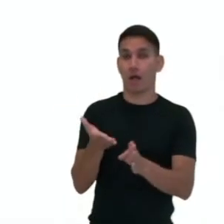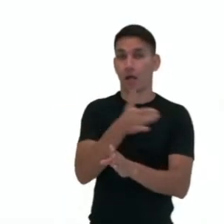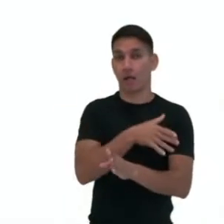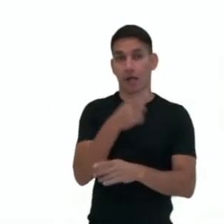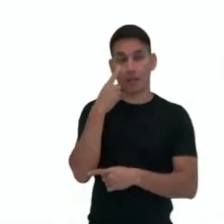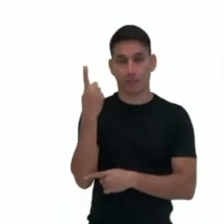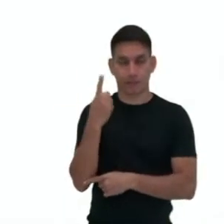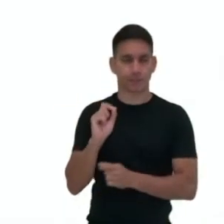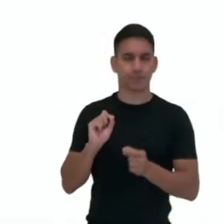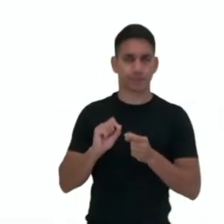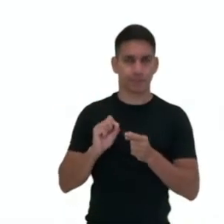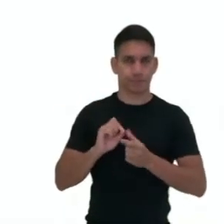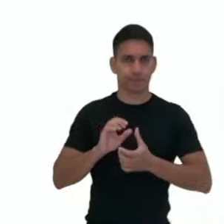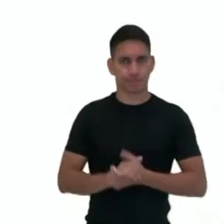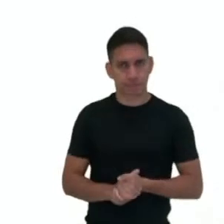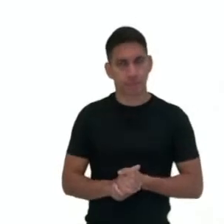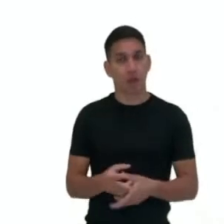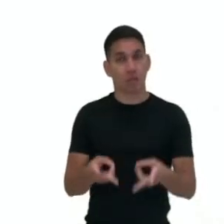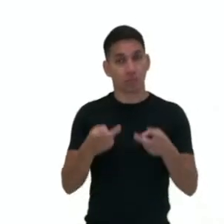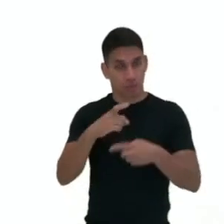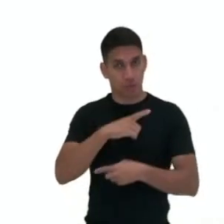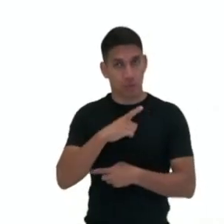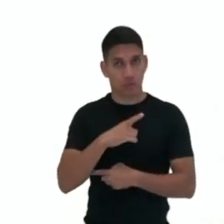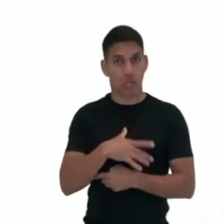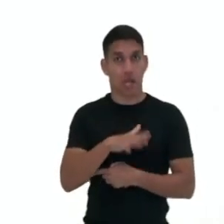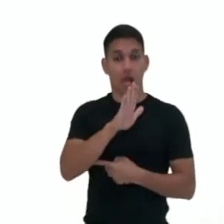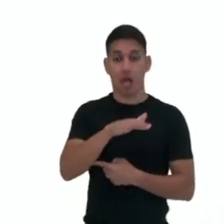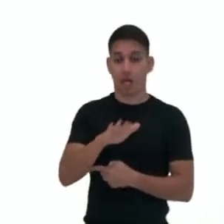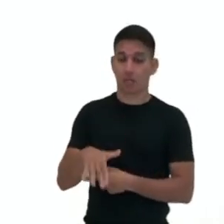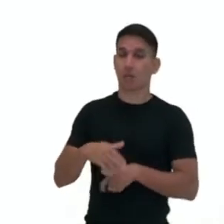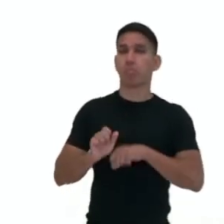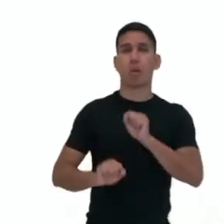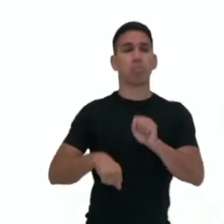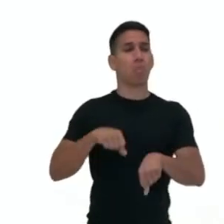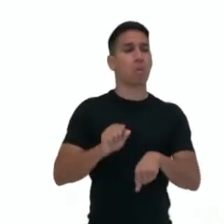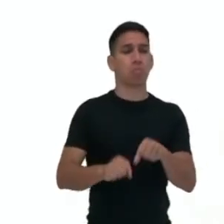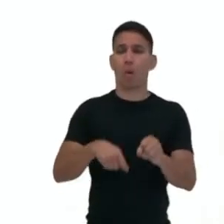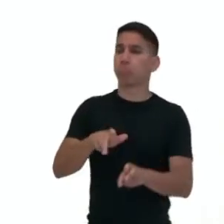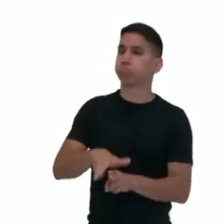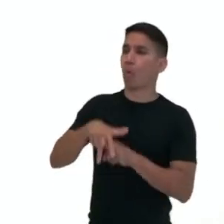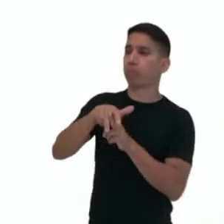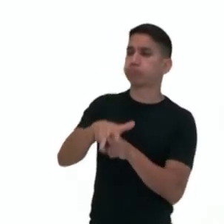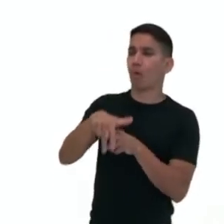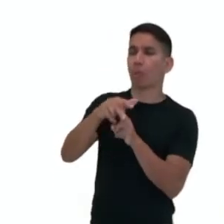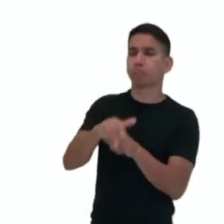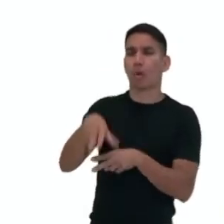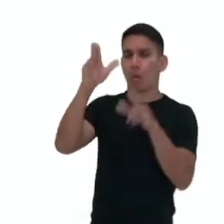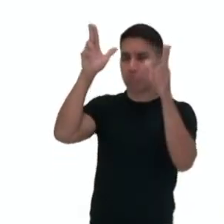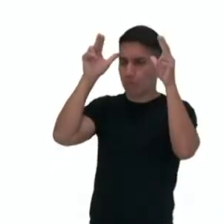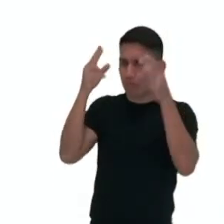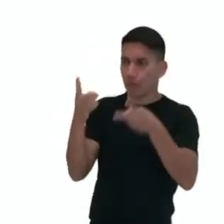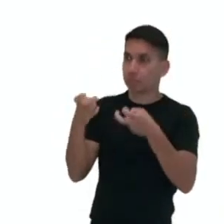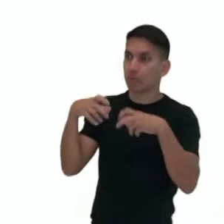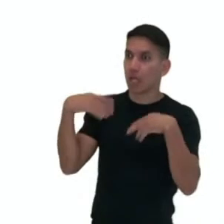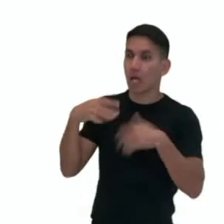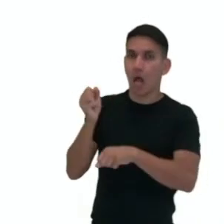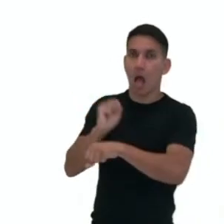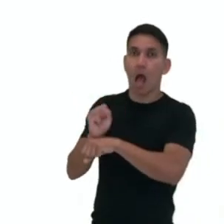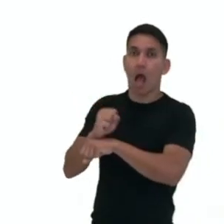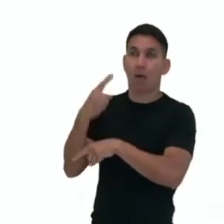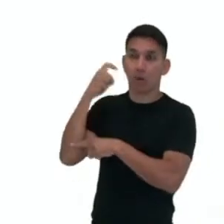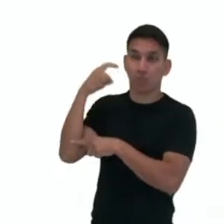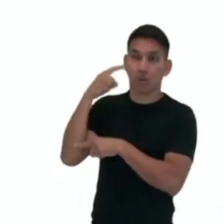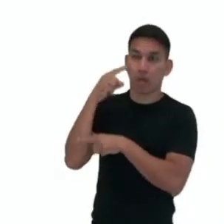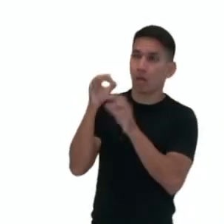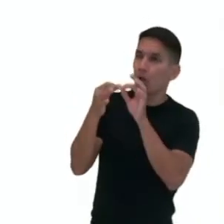lá. Então, havia lá um menino andando a cavalo. Ele ouviu o barulho do motor do carro e o avistou